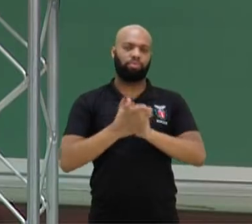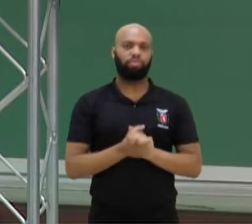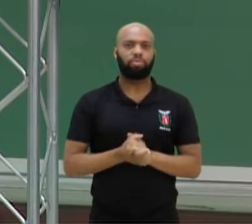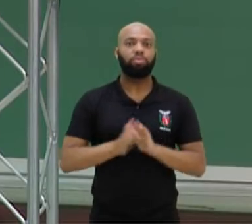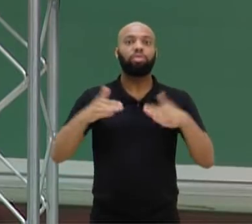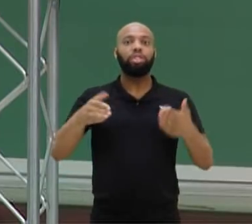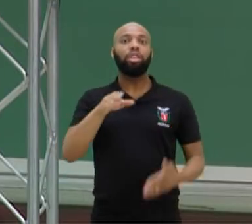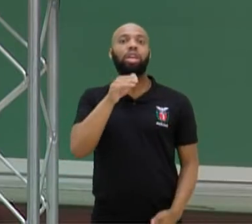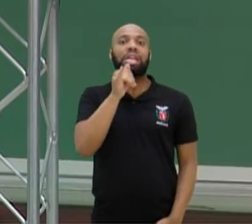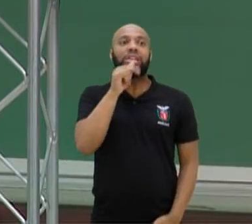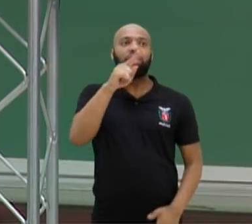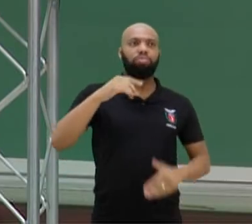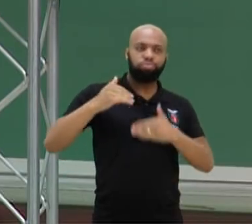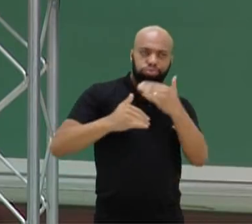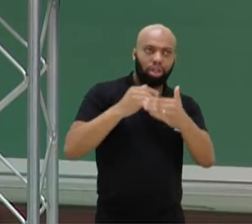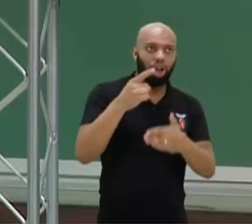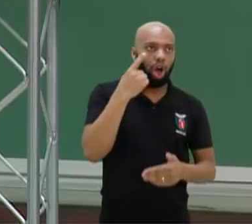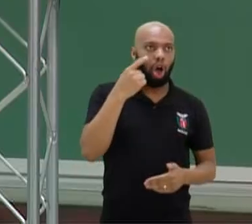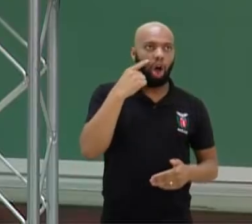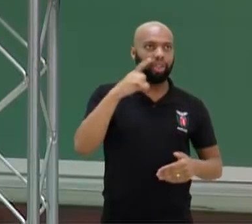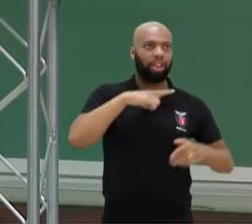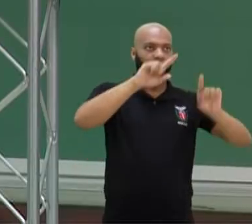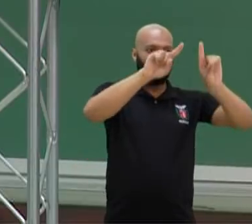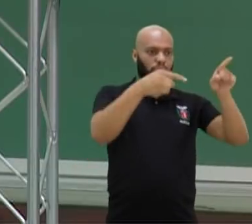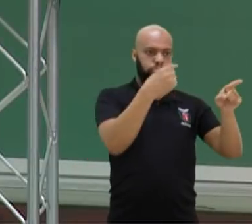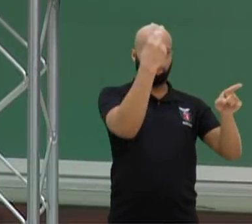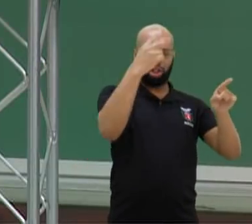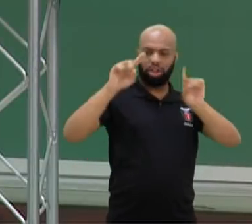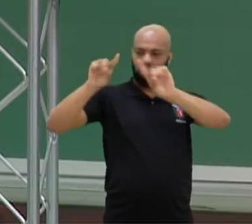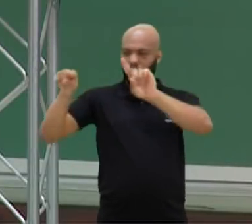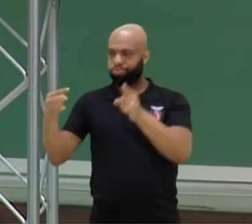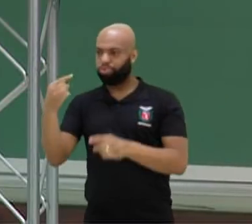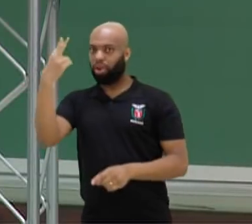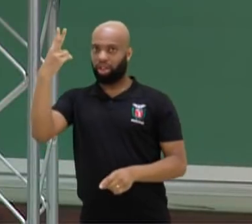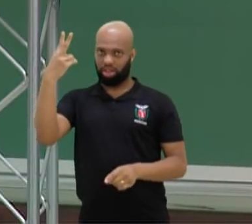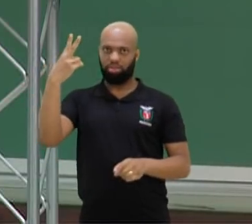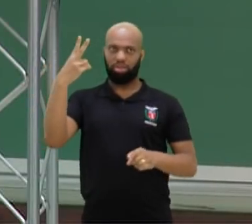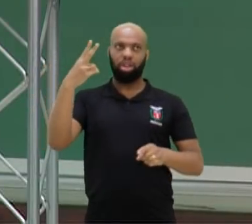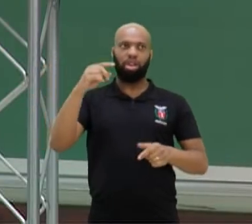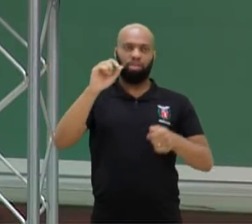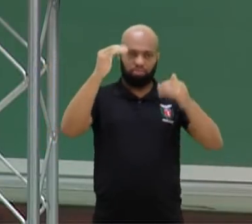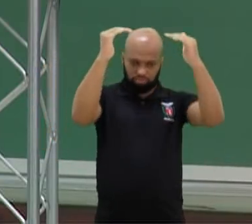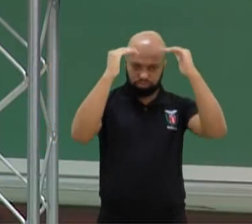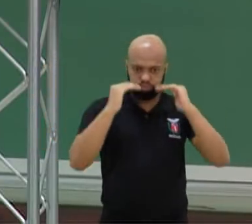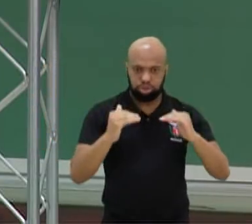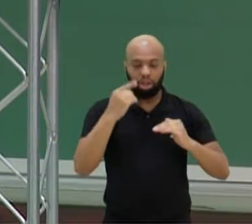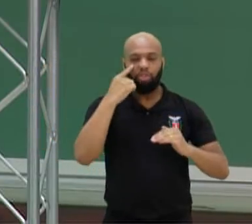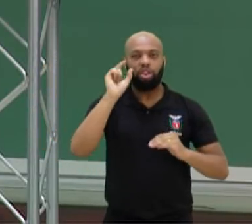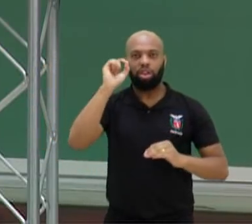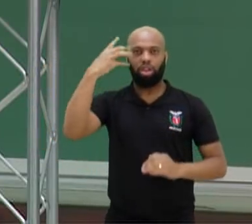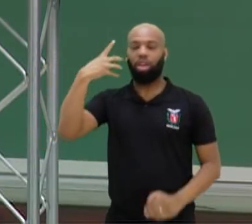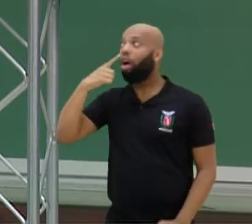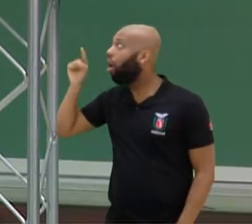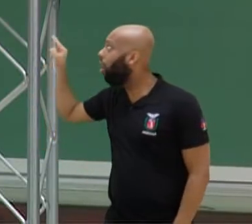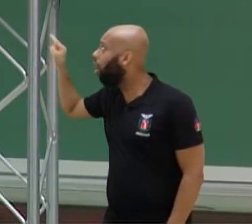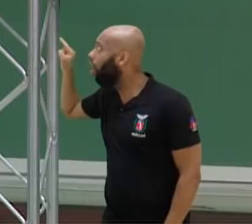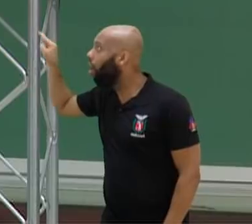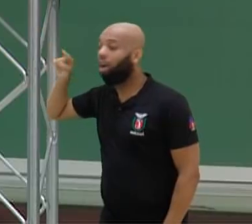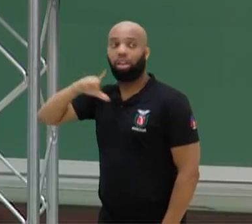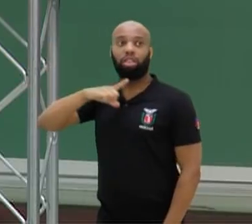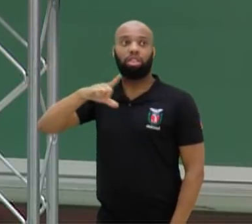você desenvolver o quadrado aqui, os dois quadrados do nosso Pitágoras, né? Olha aqui um quadrado, né? Diferença